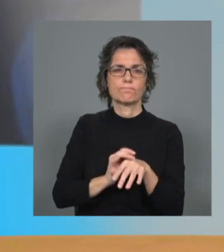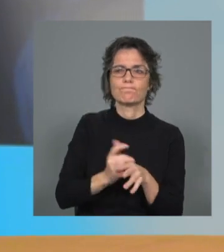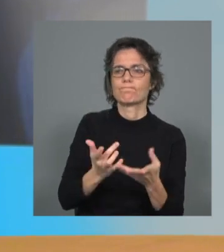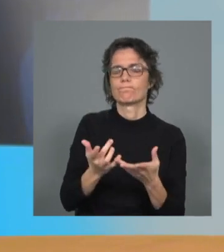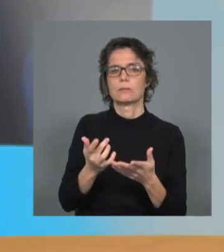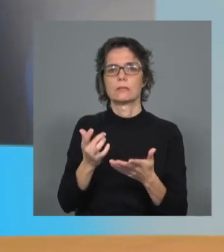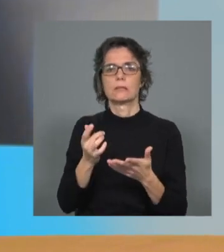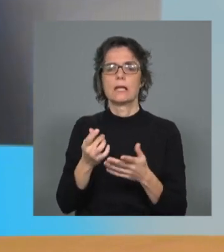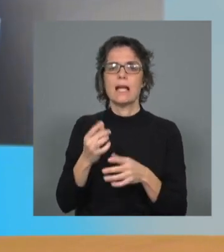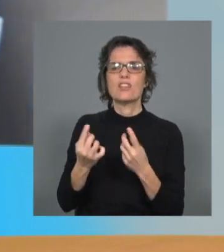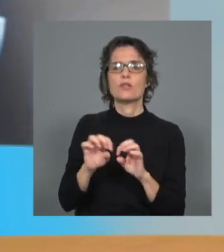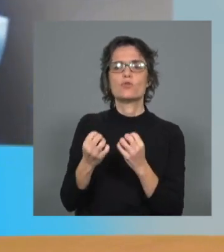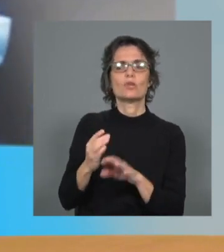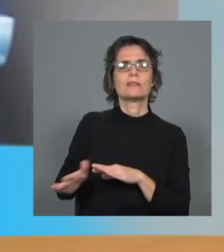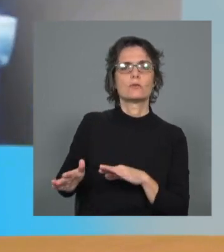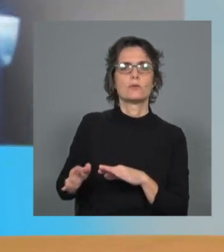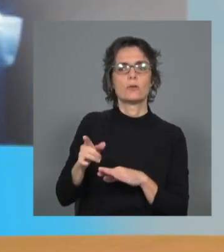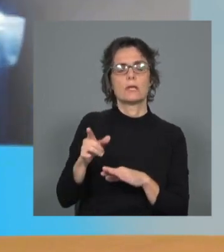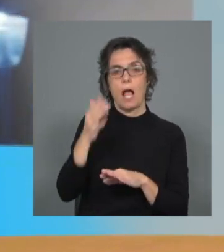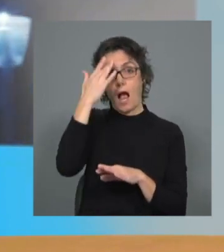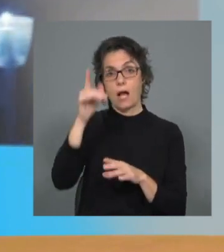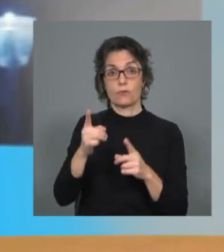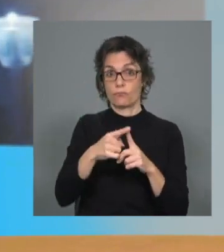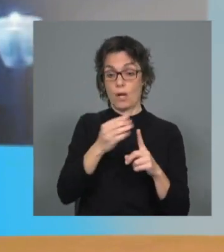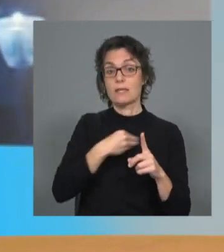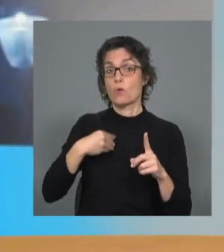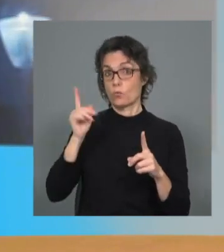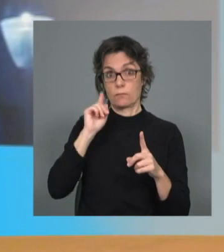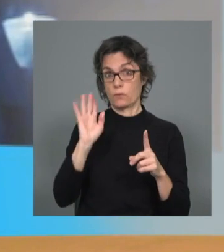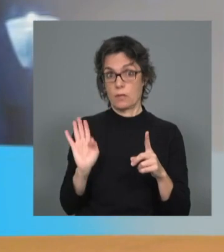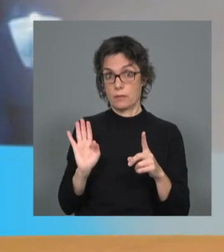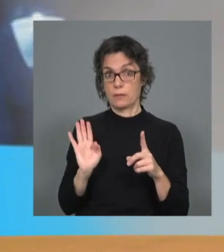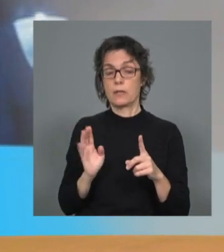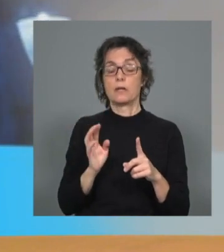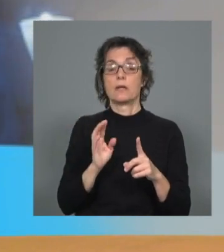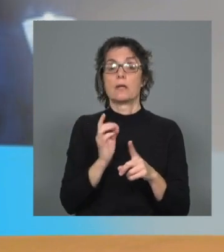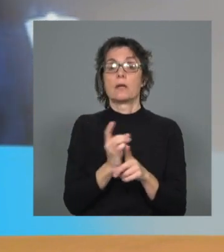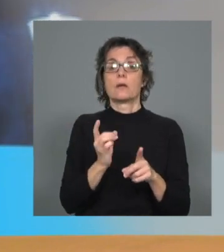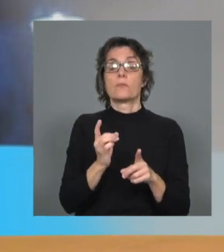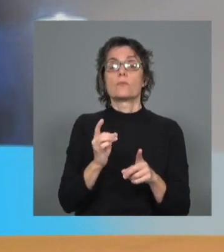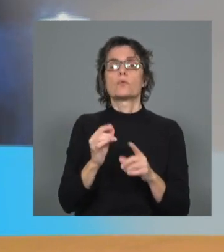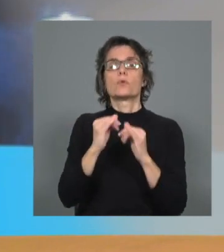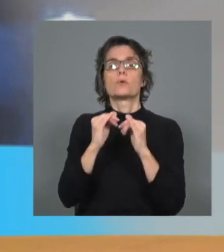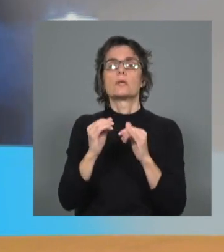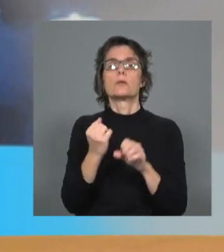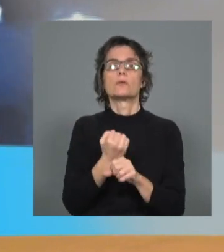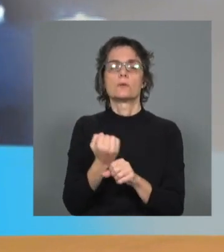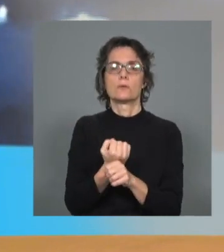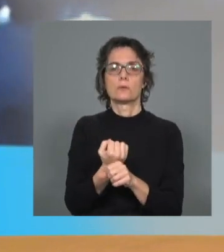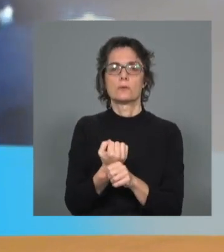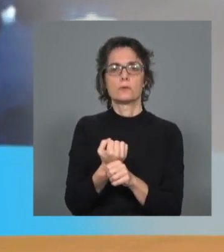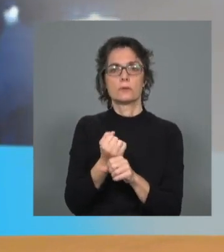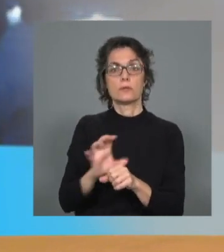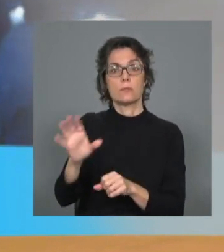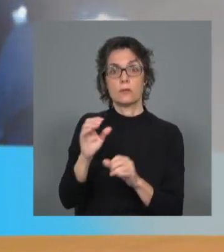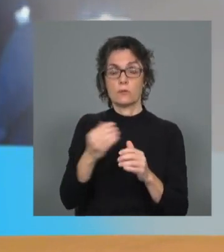socialmente, nós diríamos que a questão da saúde é essencial, no sentido de o nosso Sistema Nacional de Saúde permitir, de